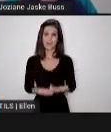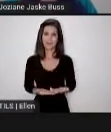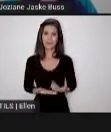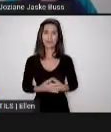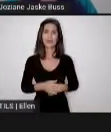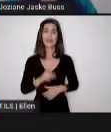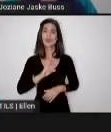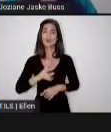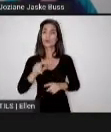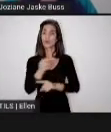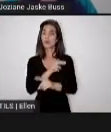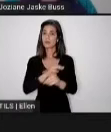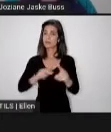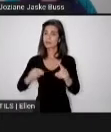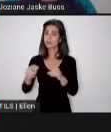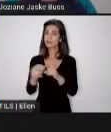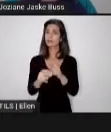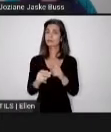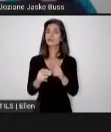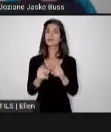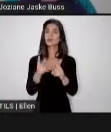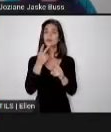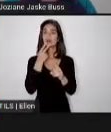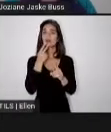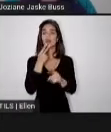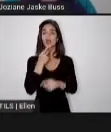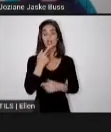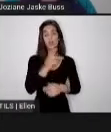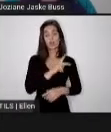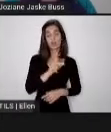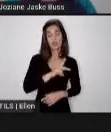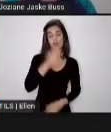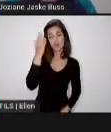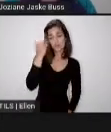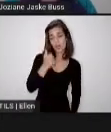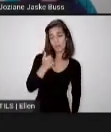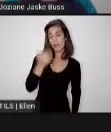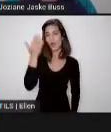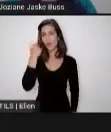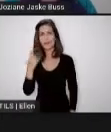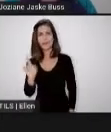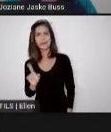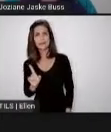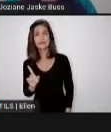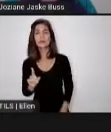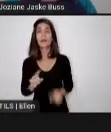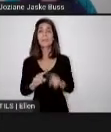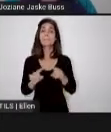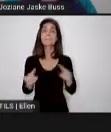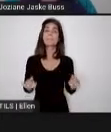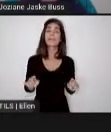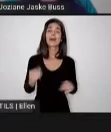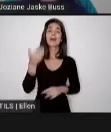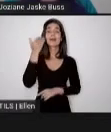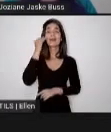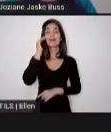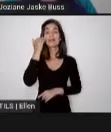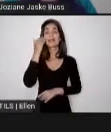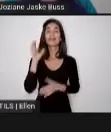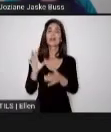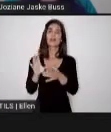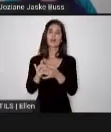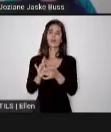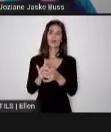de dizer se o professor sabe ou ele não sabe, mas entender o contexto